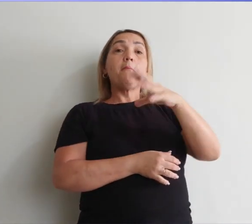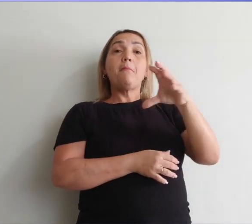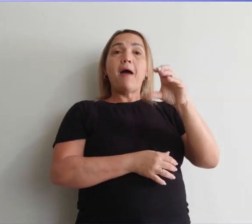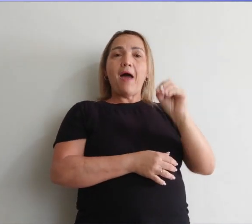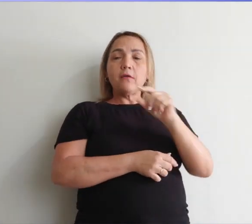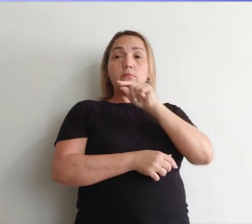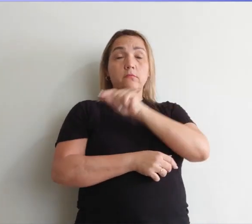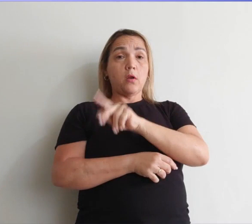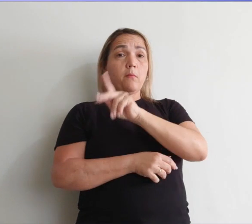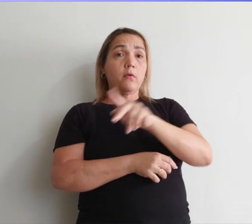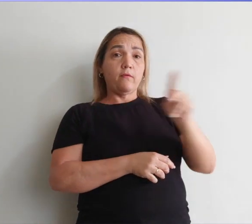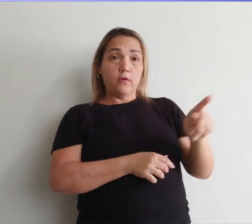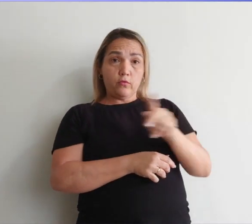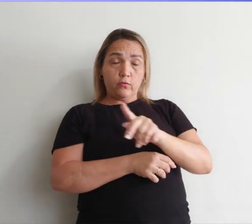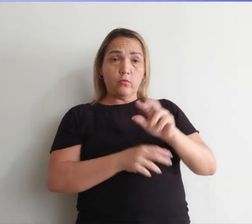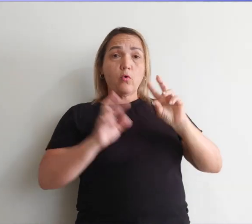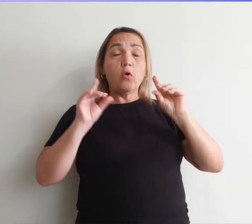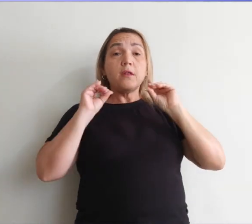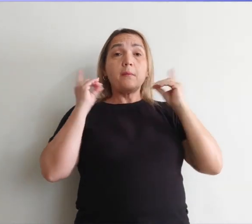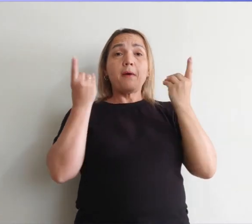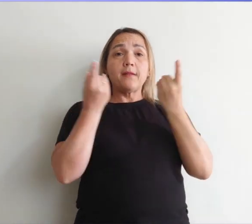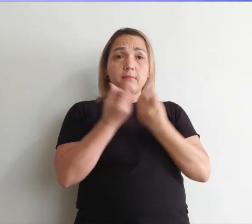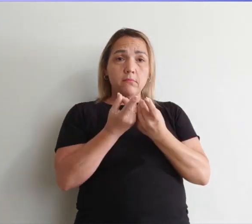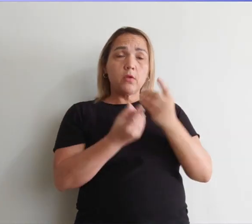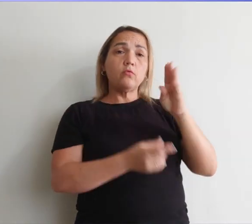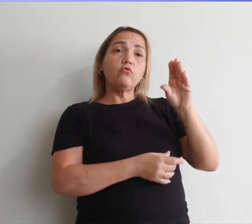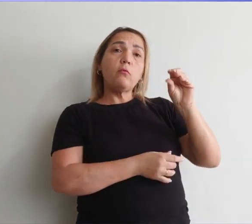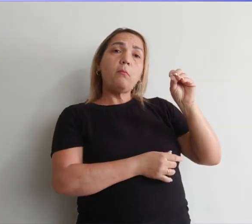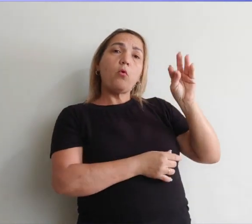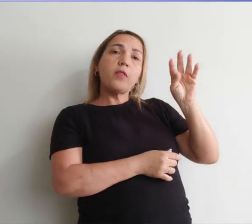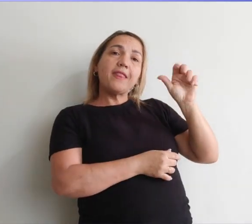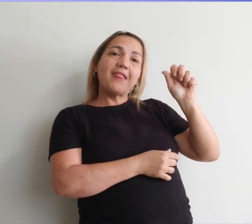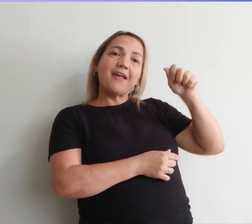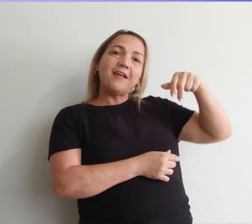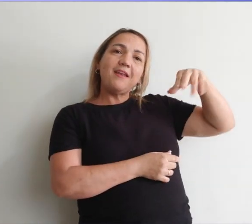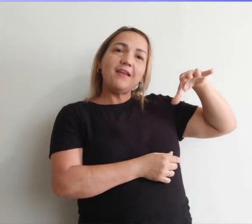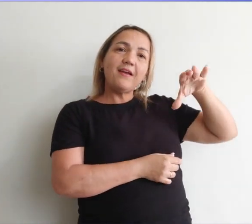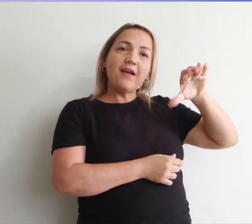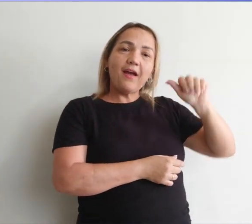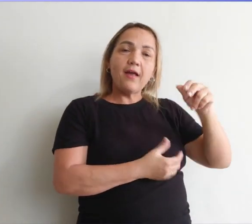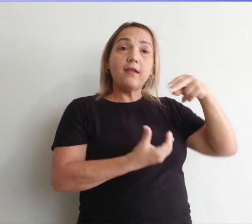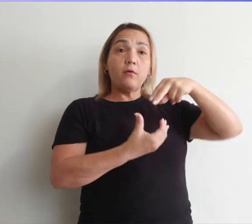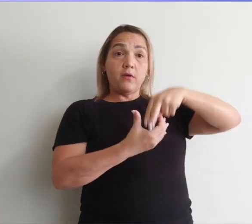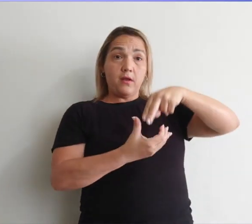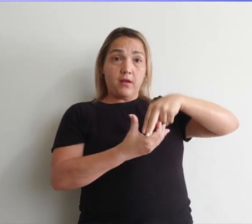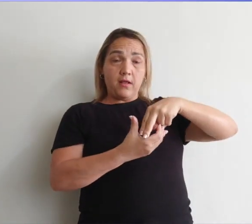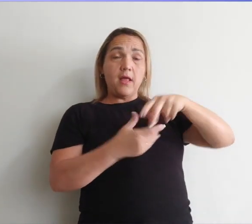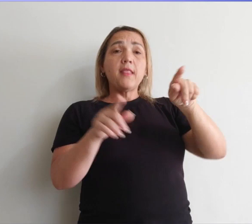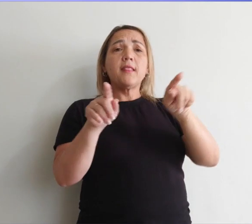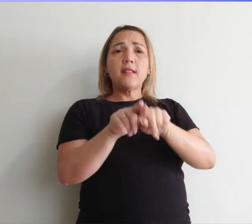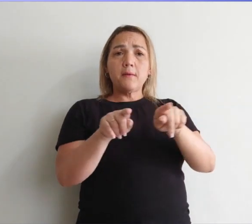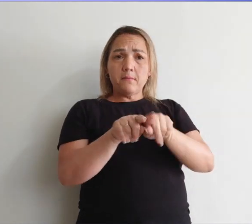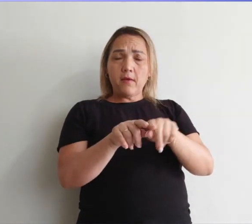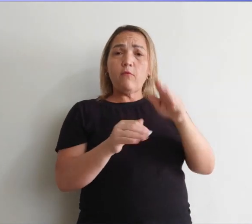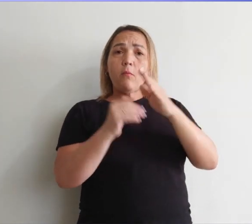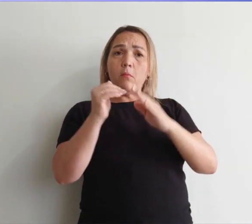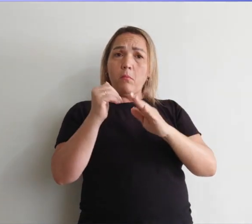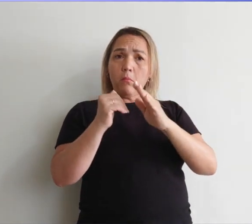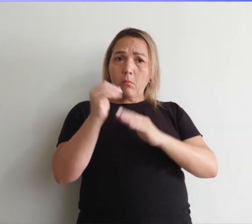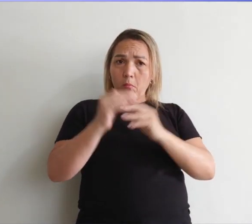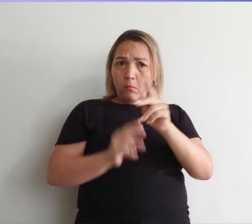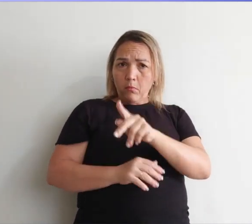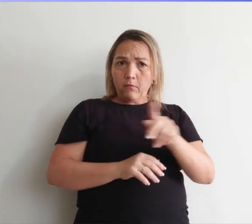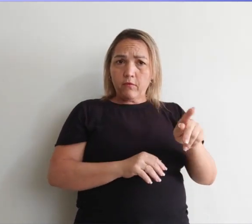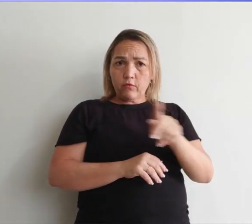sou professor aqui do Departamento de Botânica, da Unirio. Eu também dei aula na Faculdade São José, em